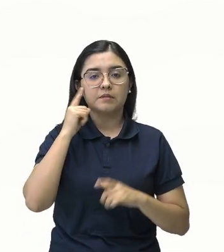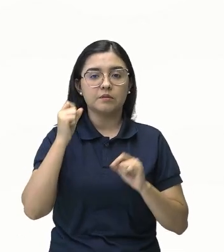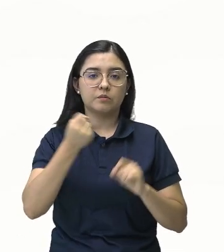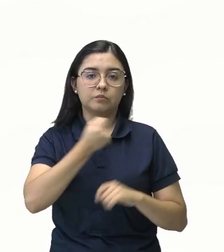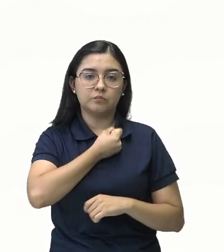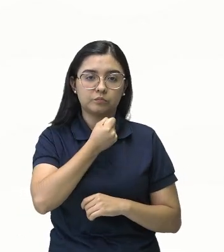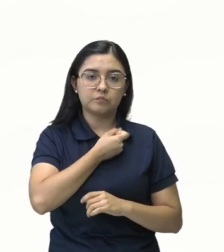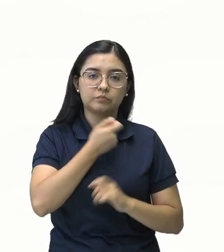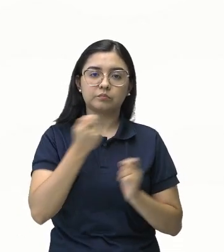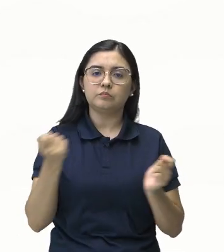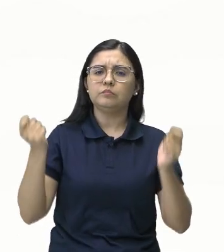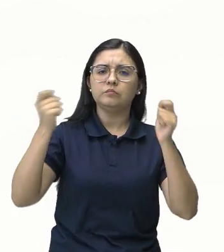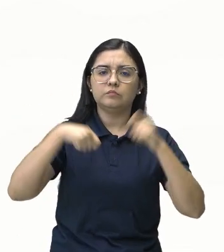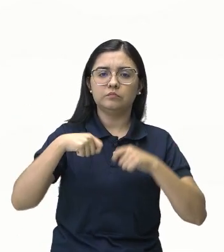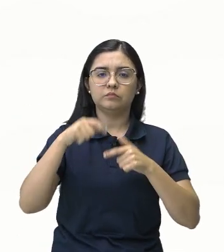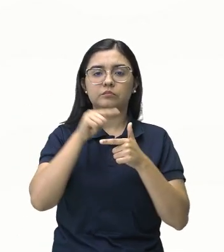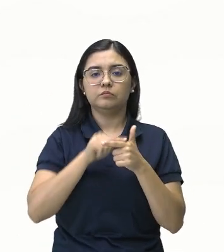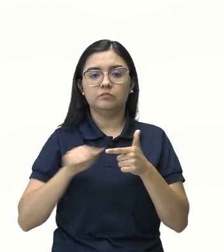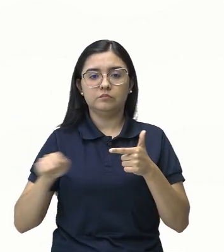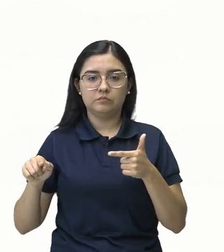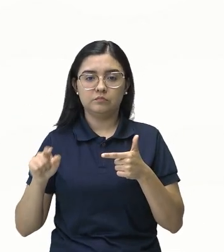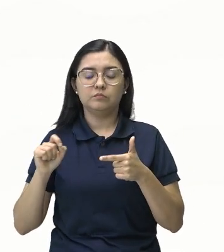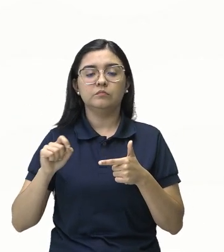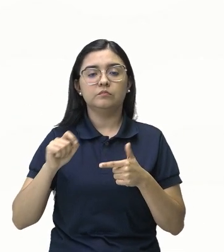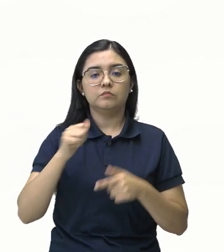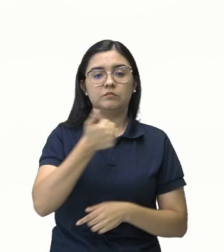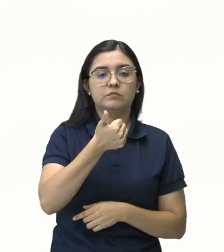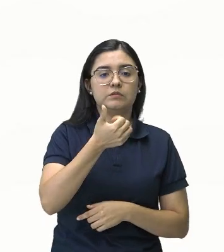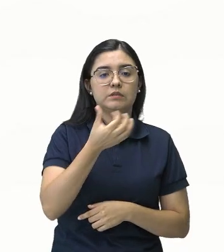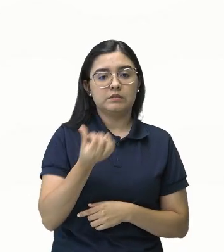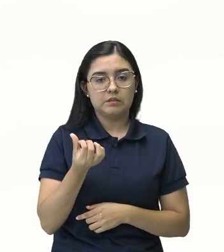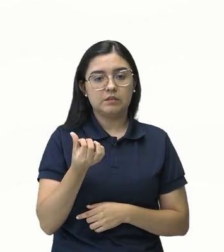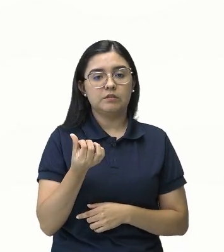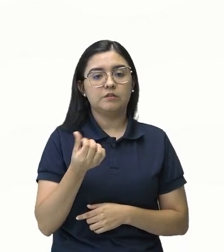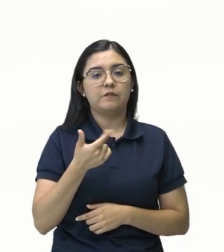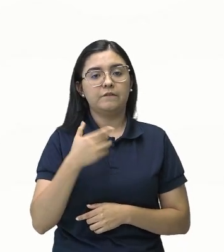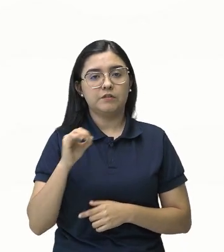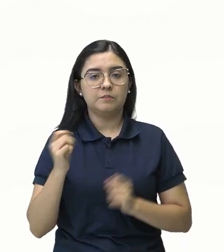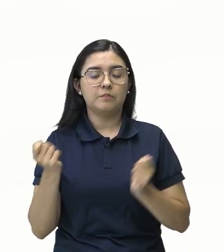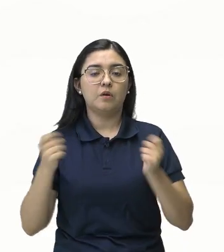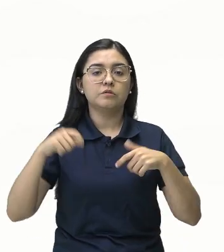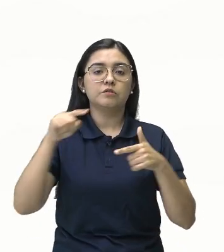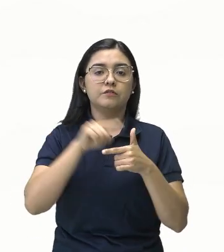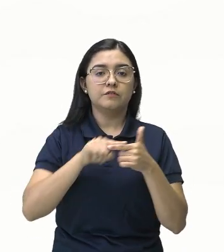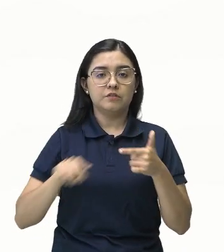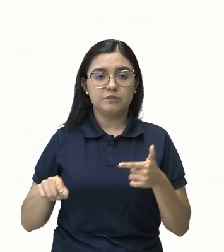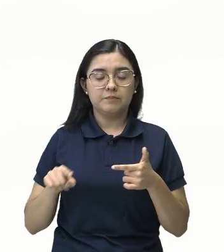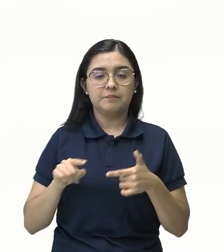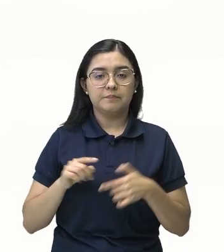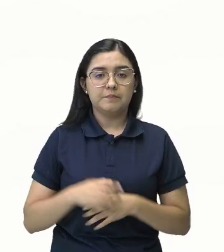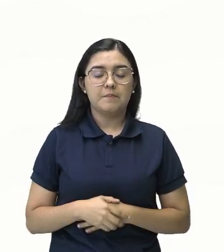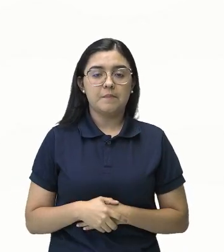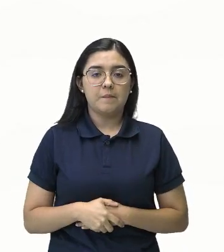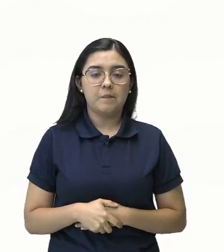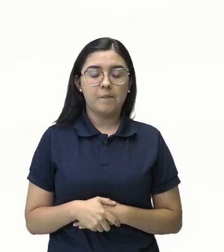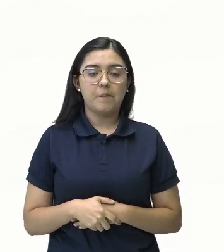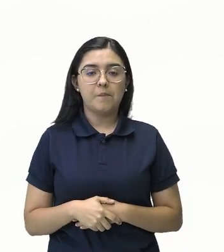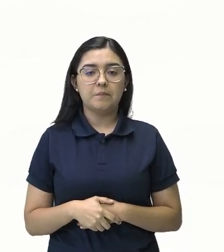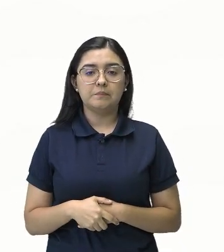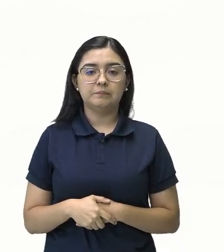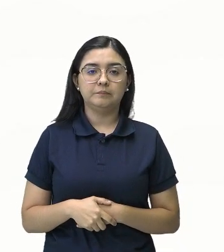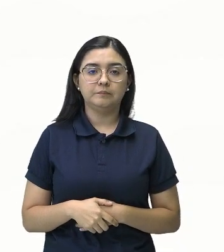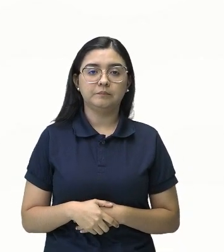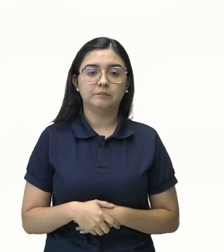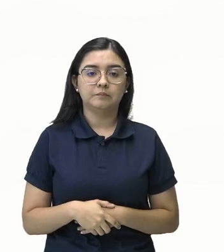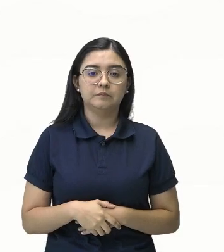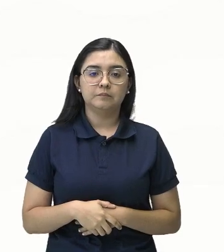que eu consiga dividir tanto o 16 como o 20. Tá bom?